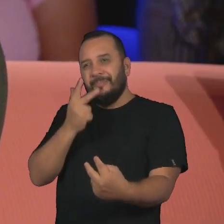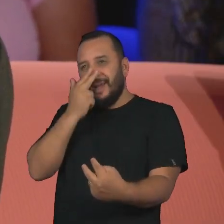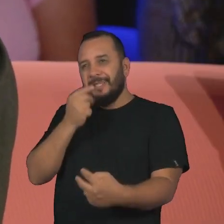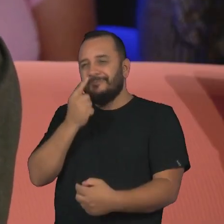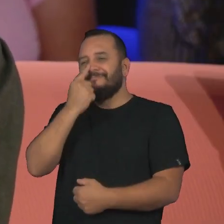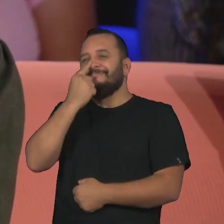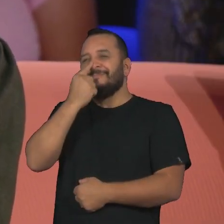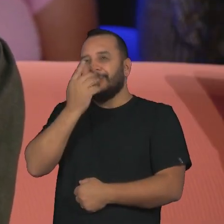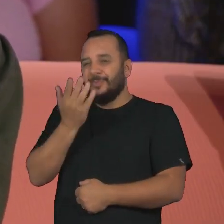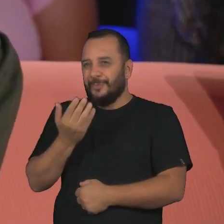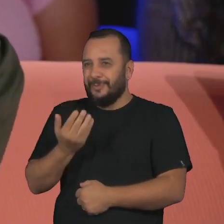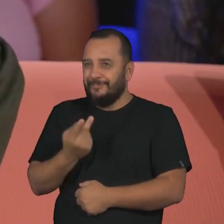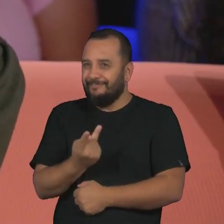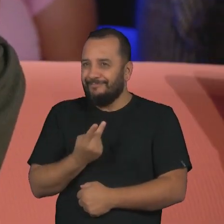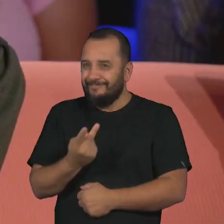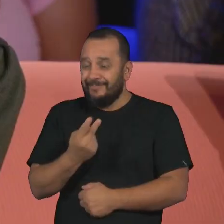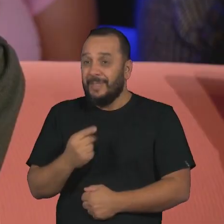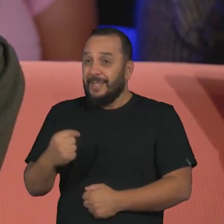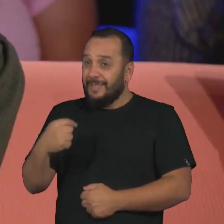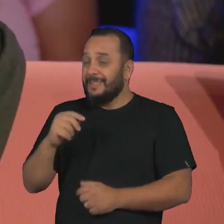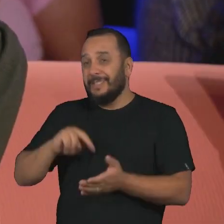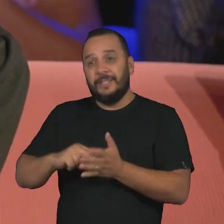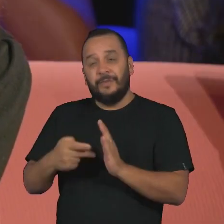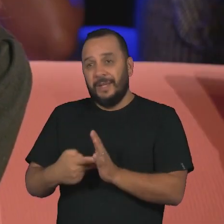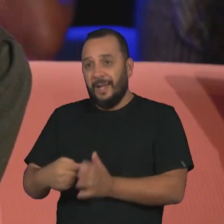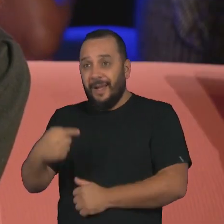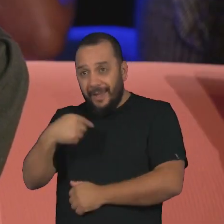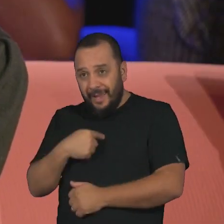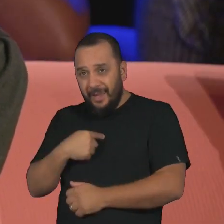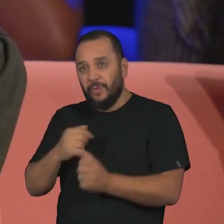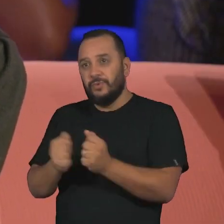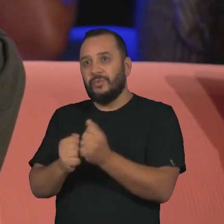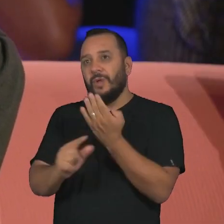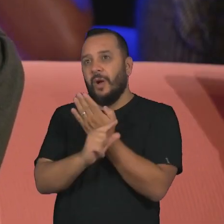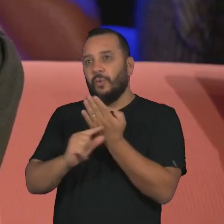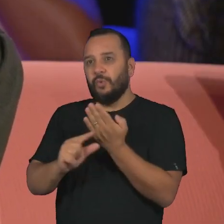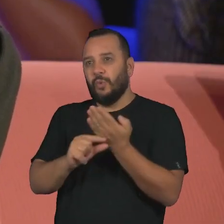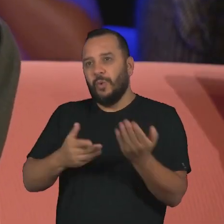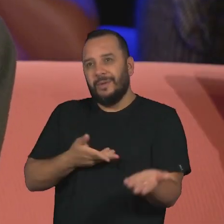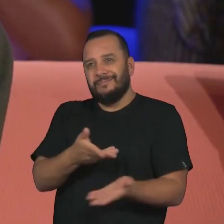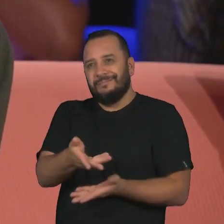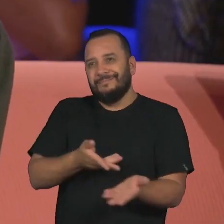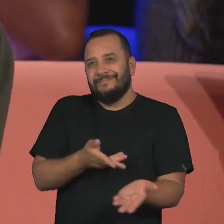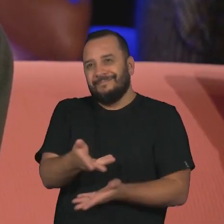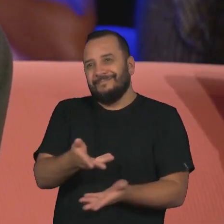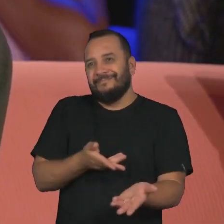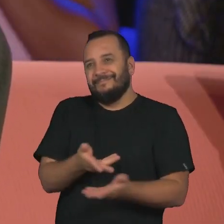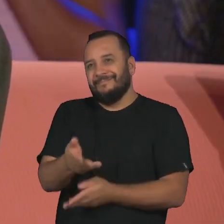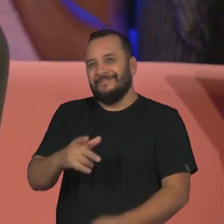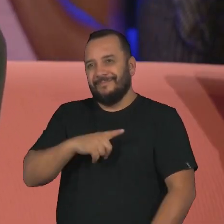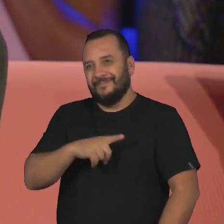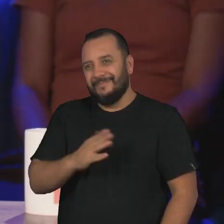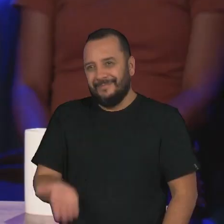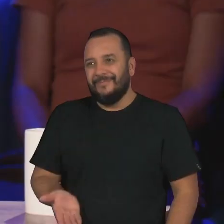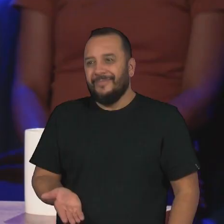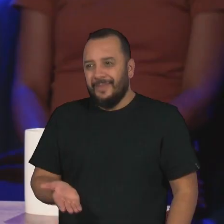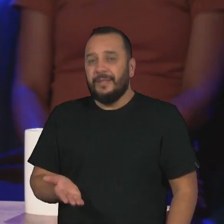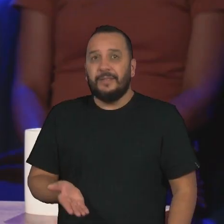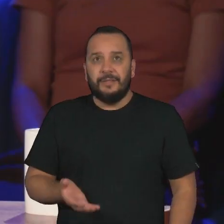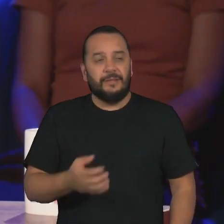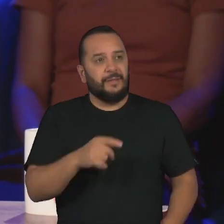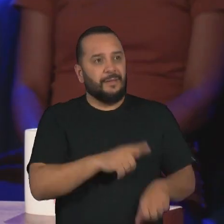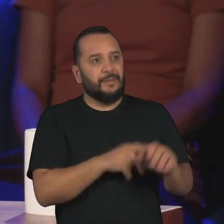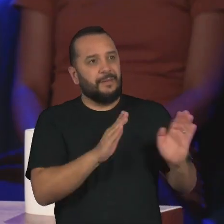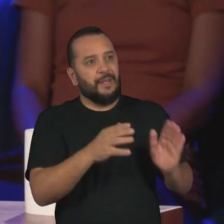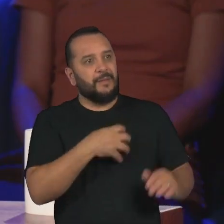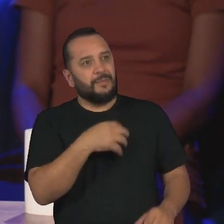lugar onde só você e o autor vão trocar, né? Em um lugar absolutamente... No seu tempo, no seu jeito, com a